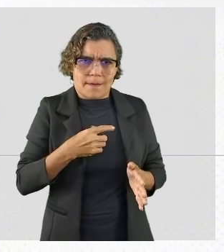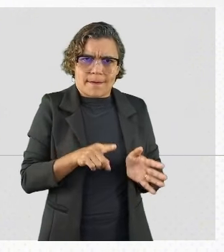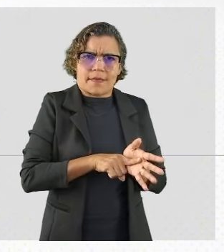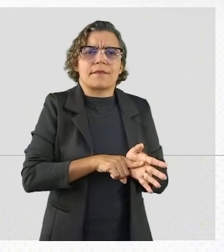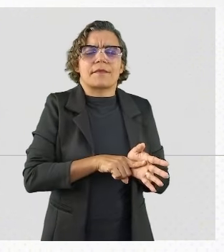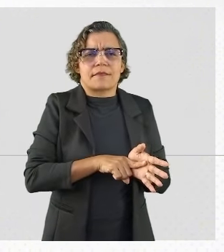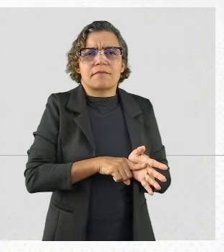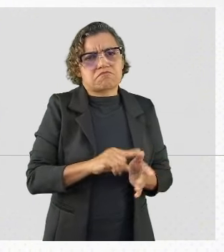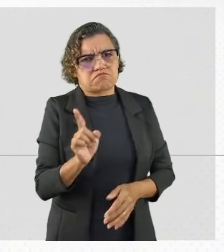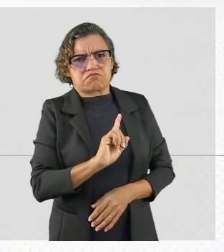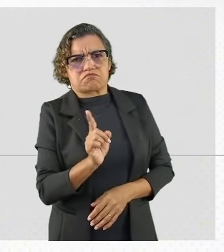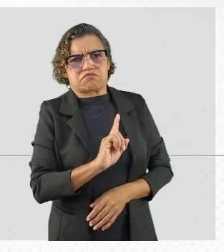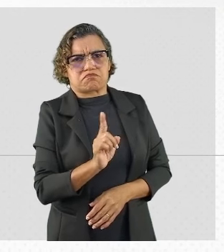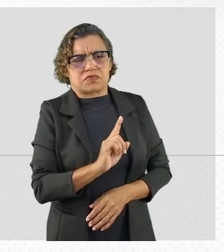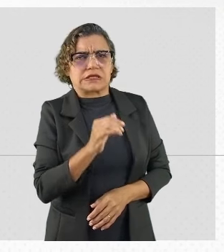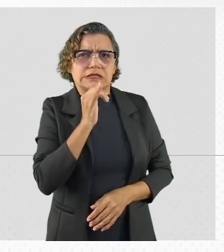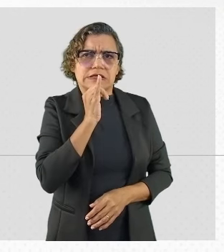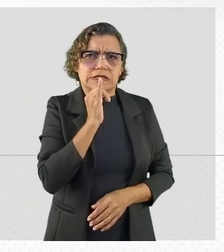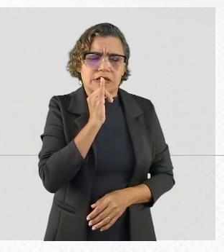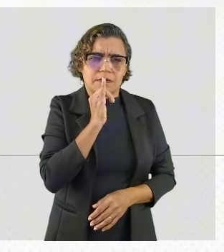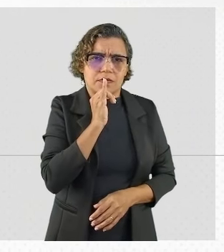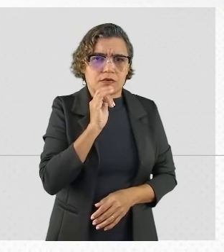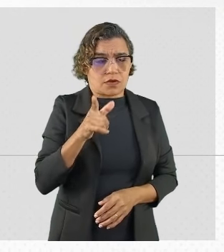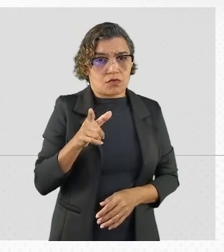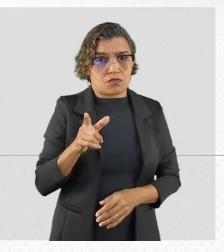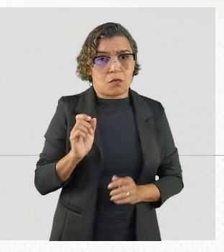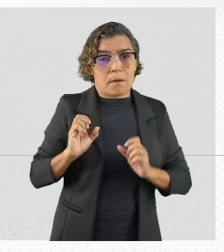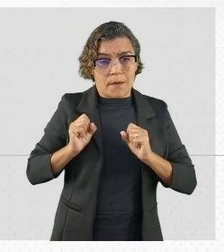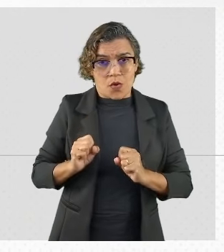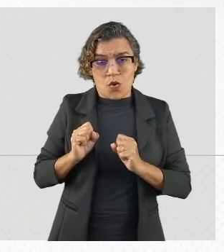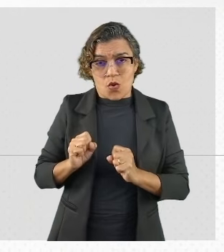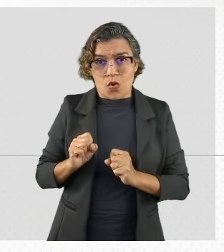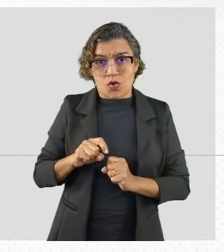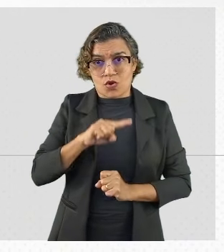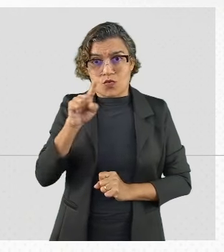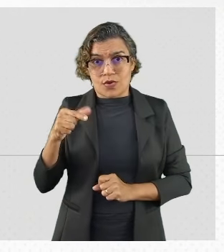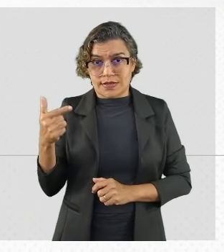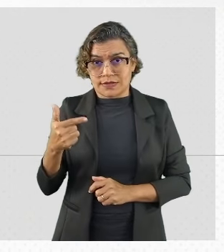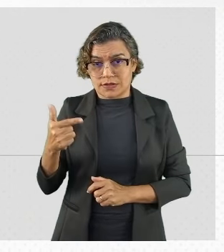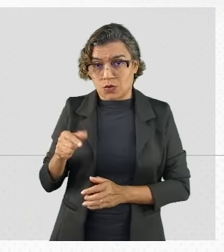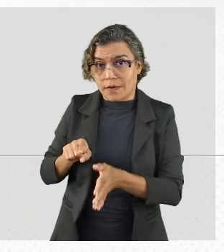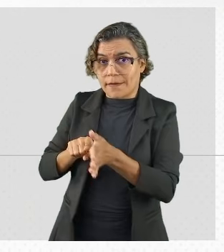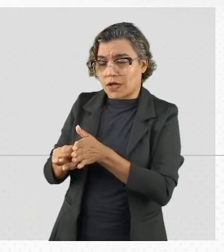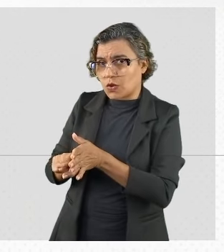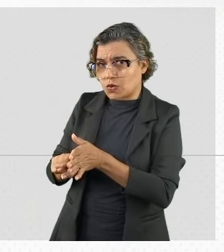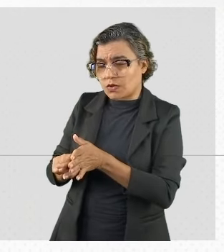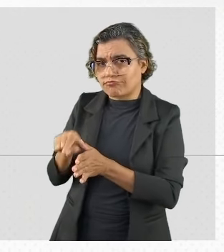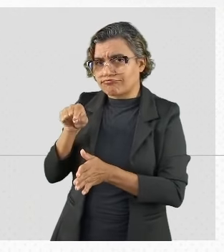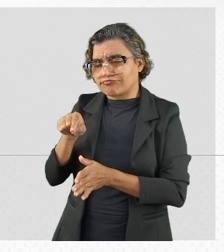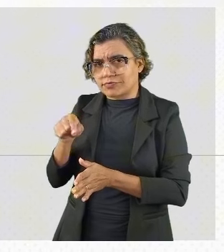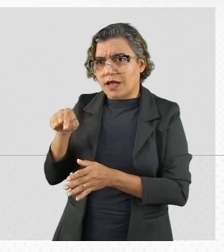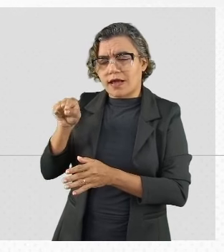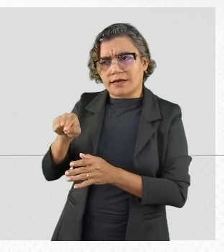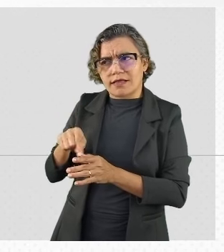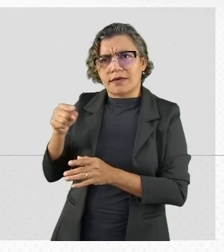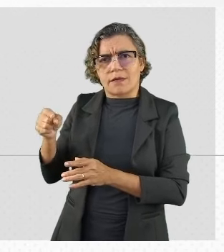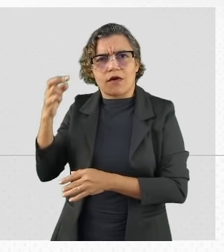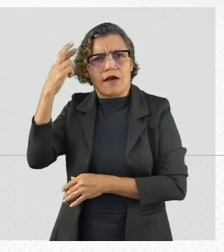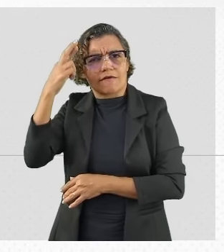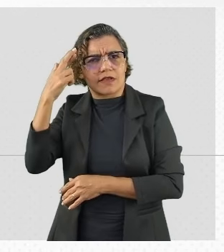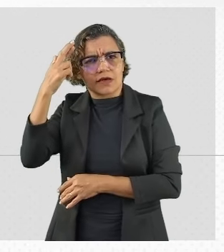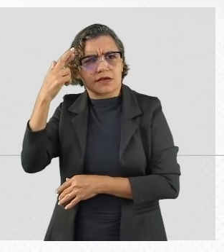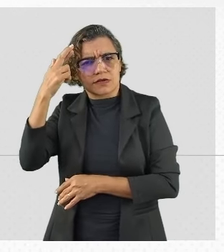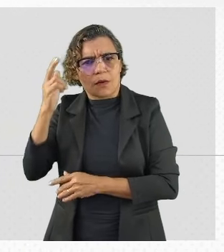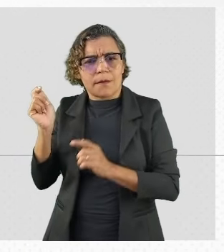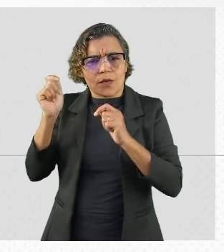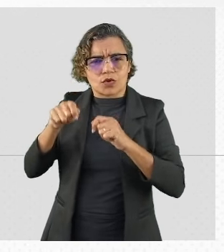a gente vai já estar apto para o segundo passo, que é fazer o questionamento. A partir desse questionamento, a gente faz uma reflexão. E isso possibilita que